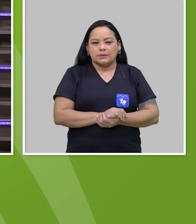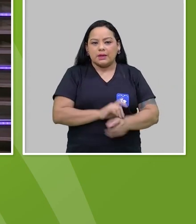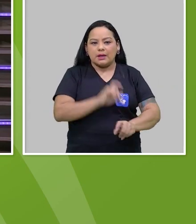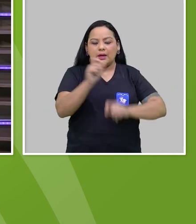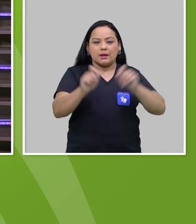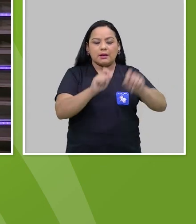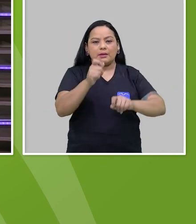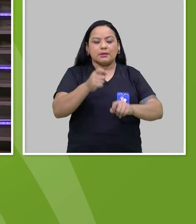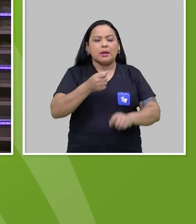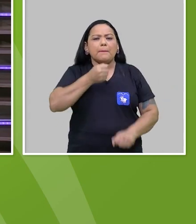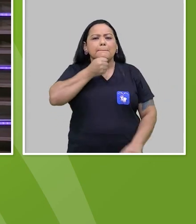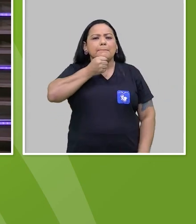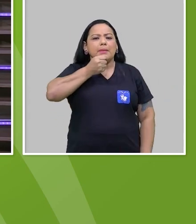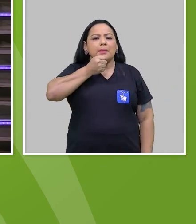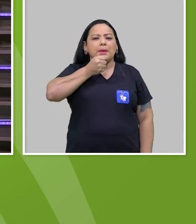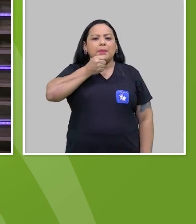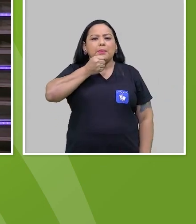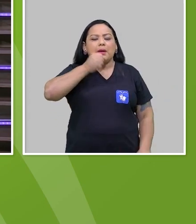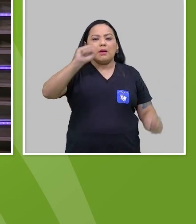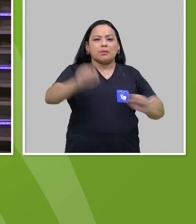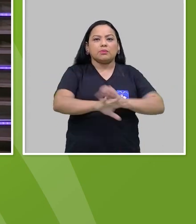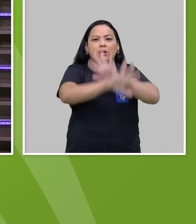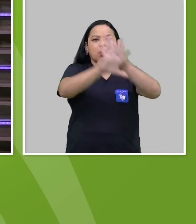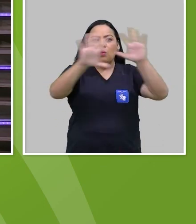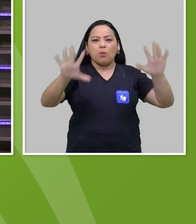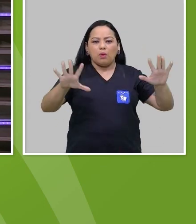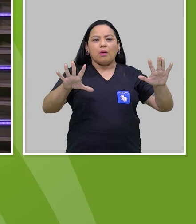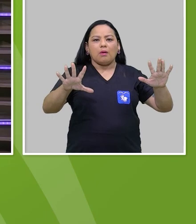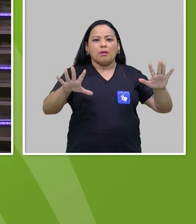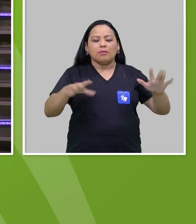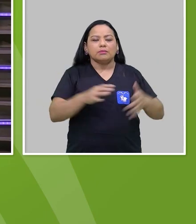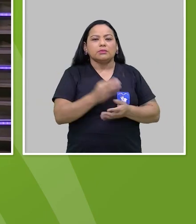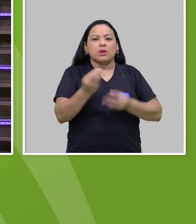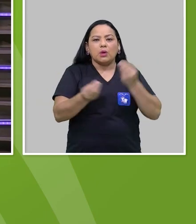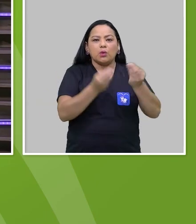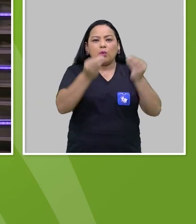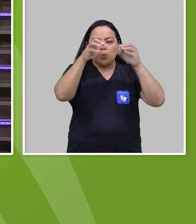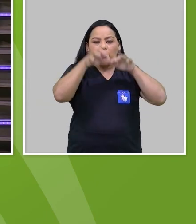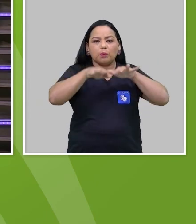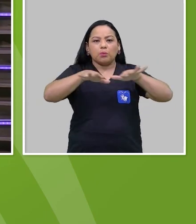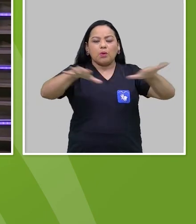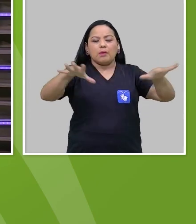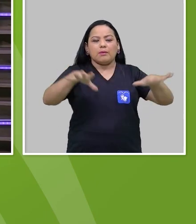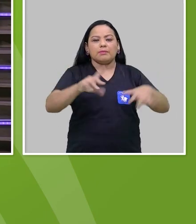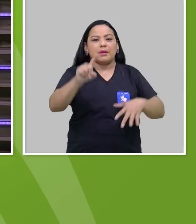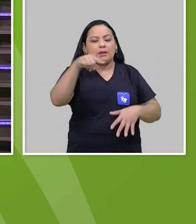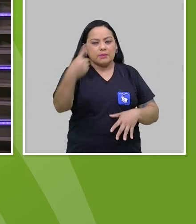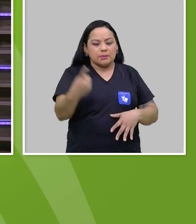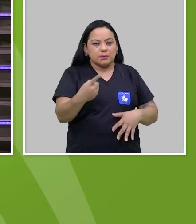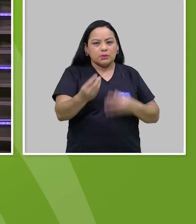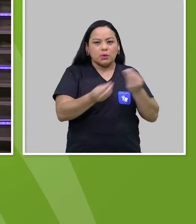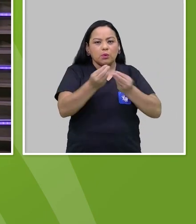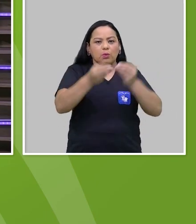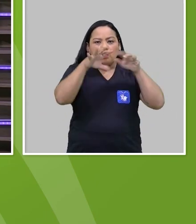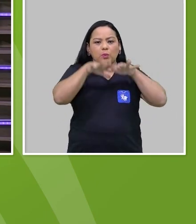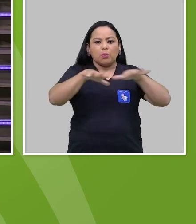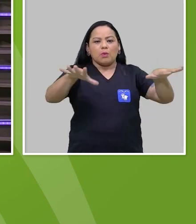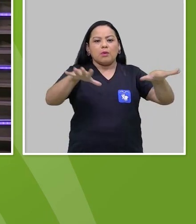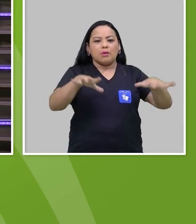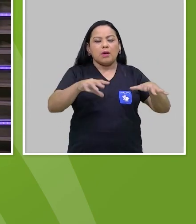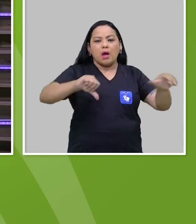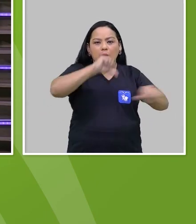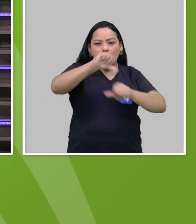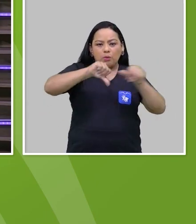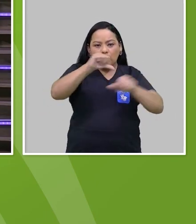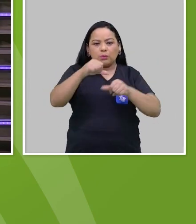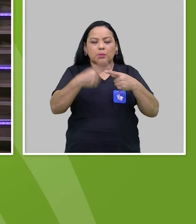para o microfone é o ar, ele é o meio de propagação, tá? Depois, é claro que esse meio de propagação ele vai modificar